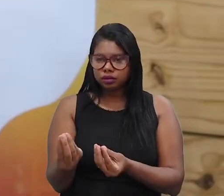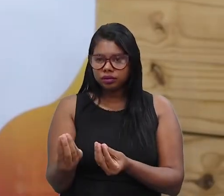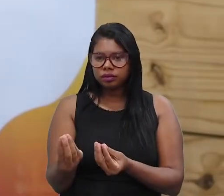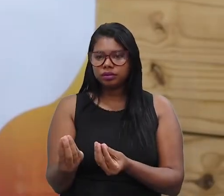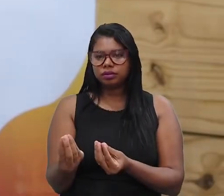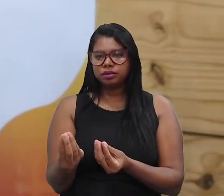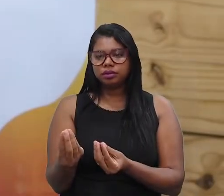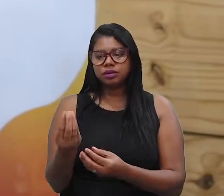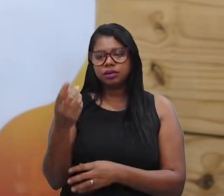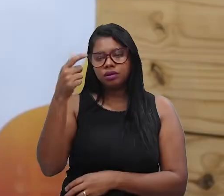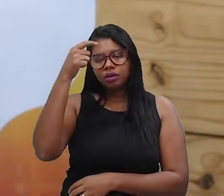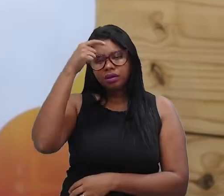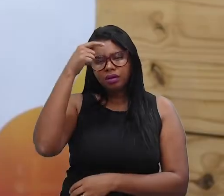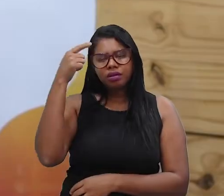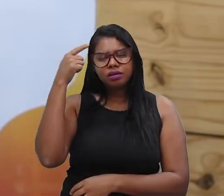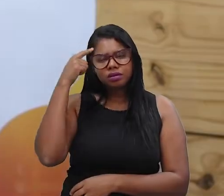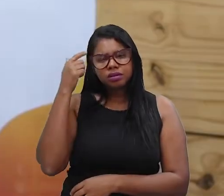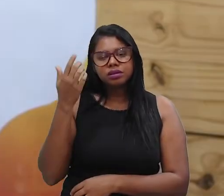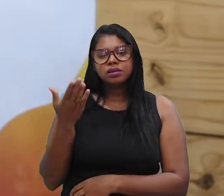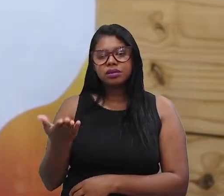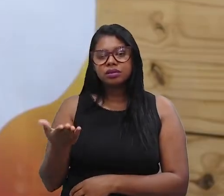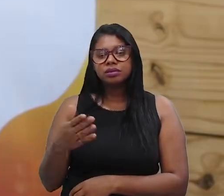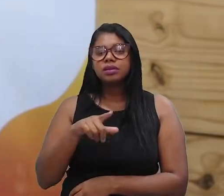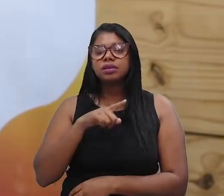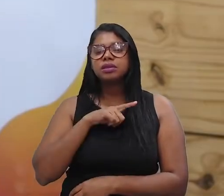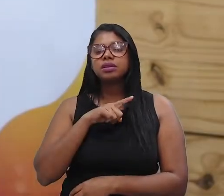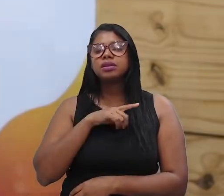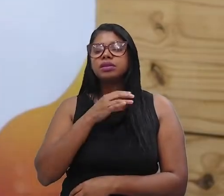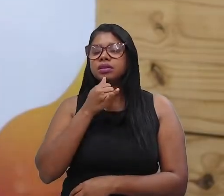a consciência de que você tem que ser